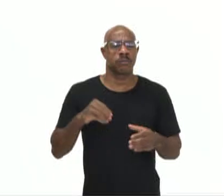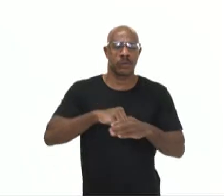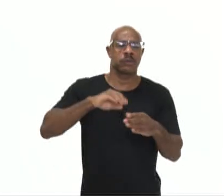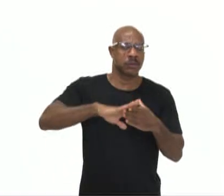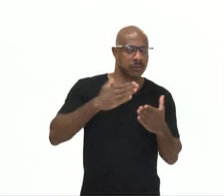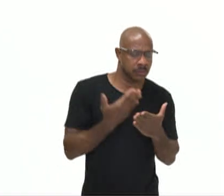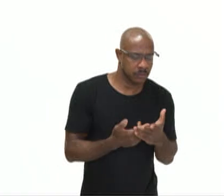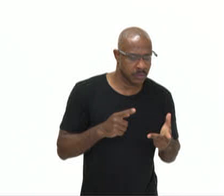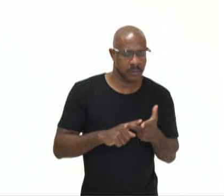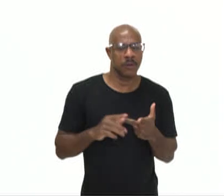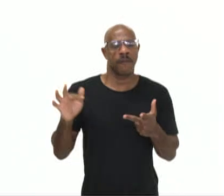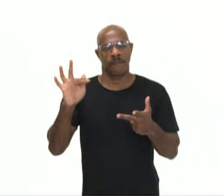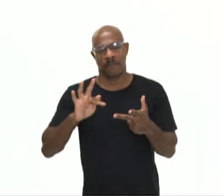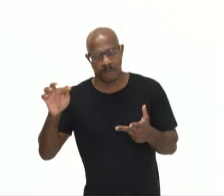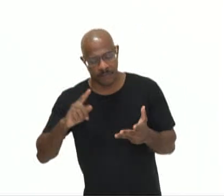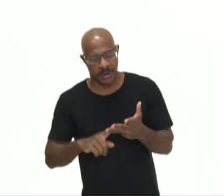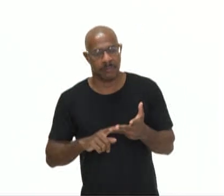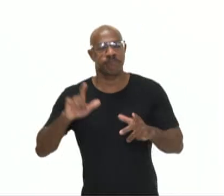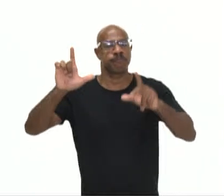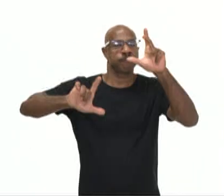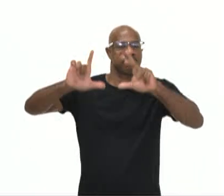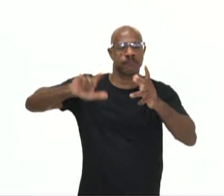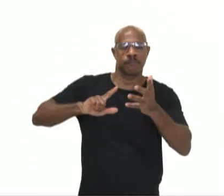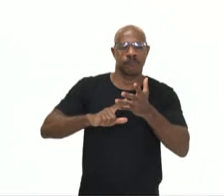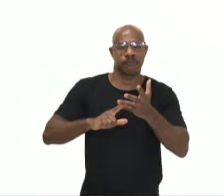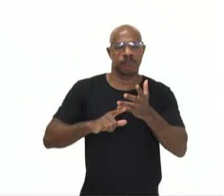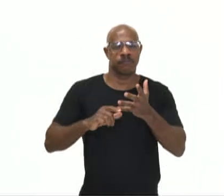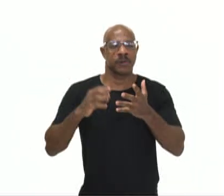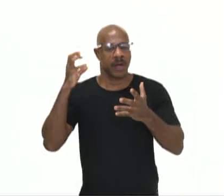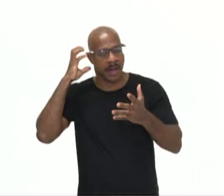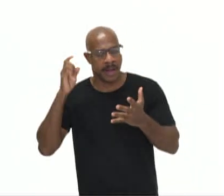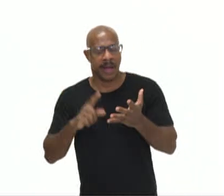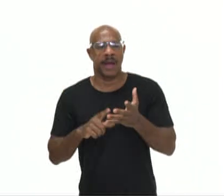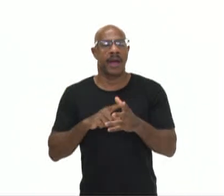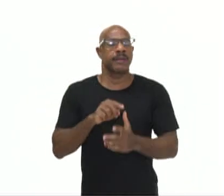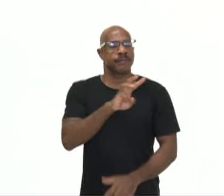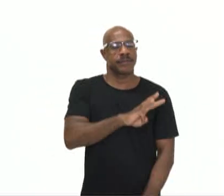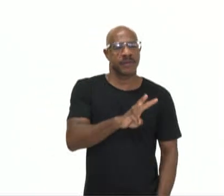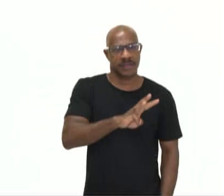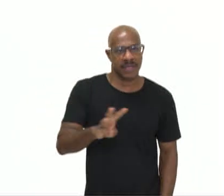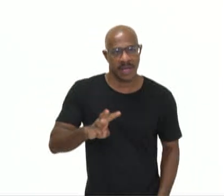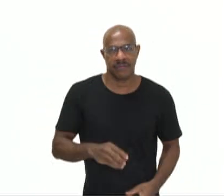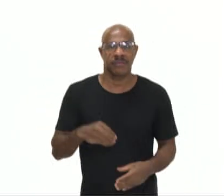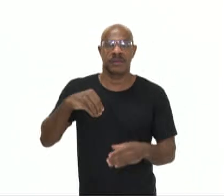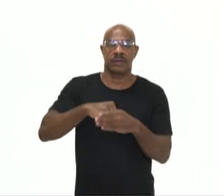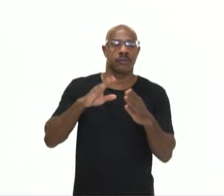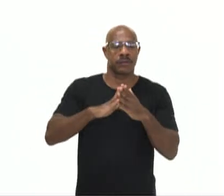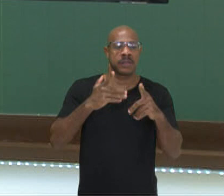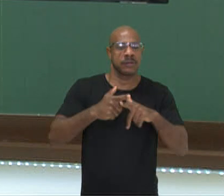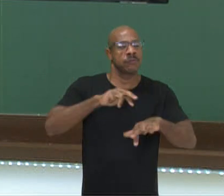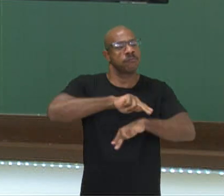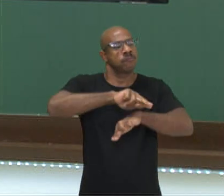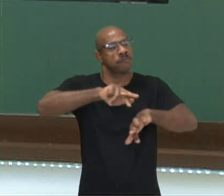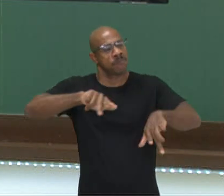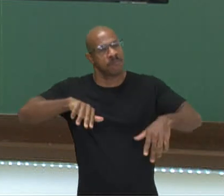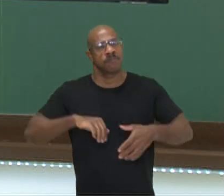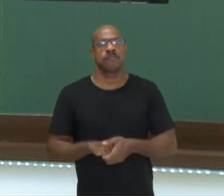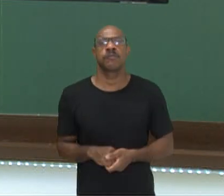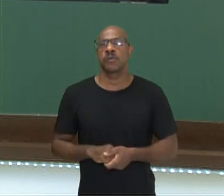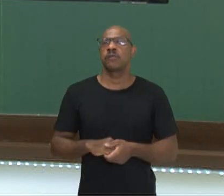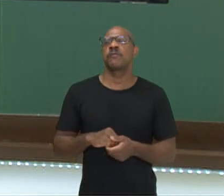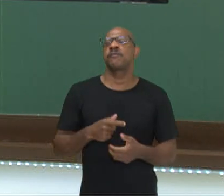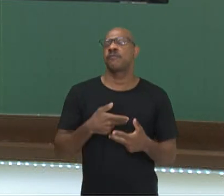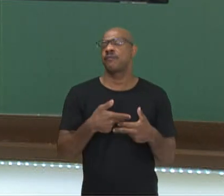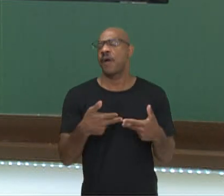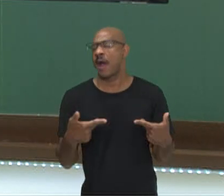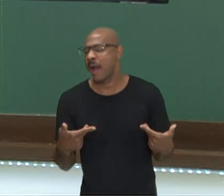escola, universidades, televisão, rádio, sites, instituições religiosas. Isso mesmo, em diversos